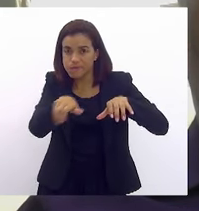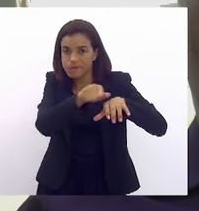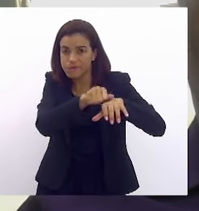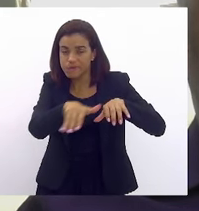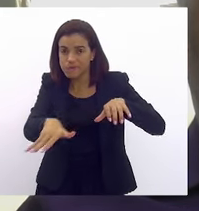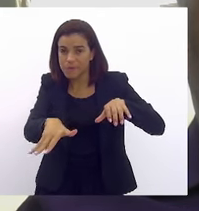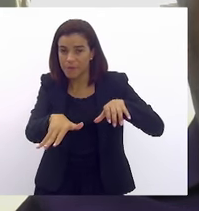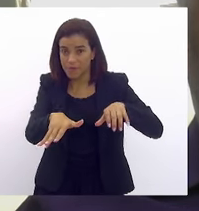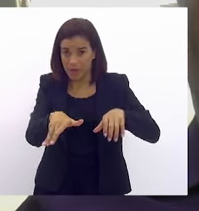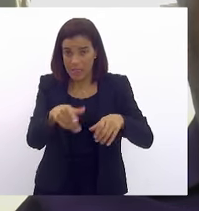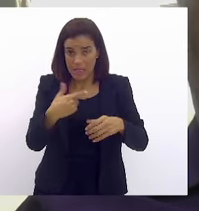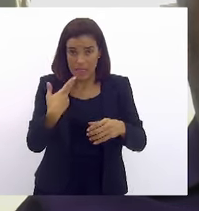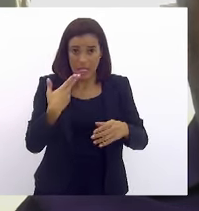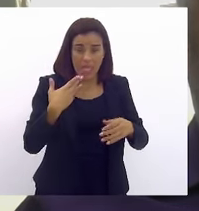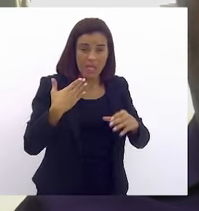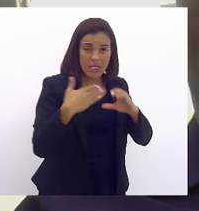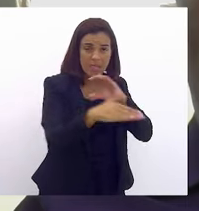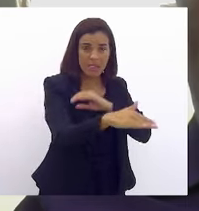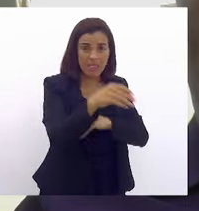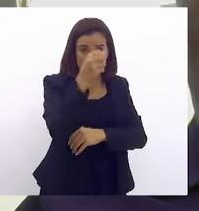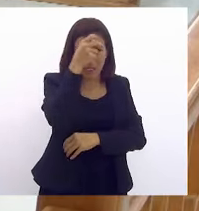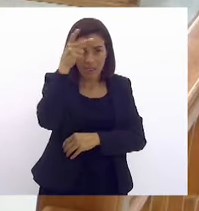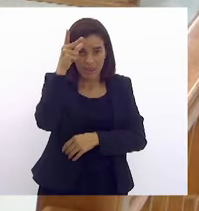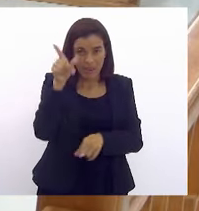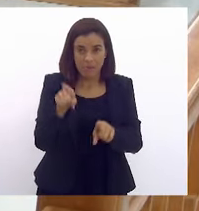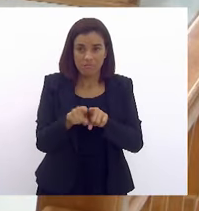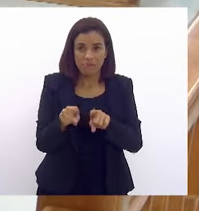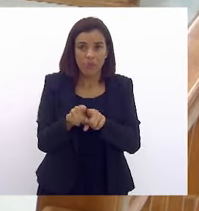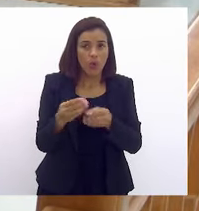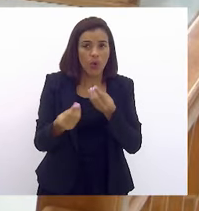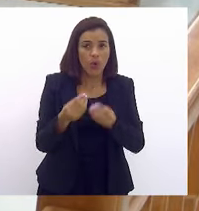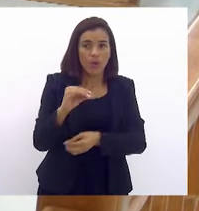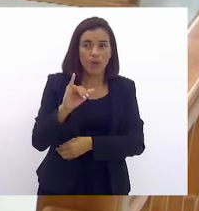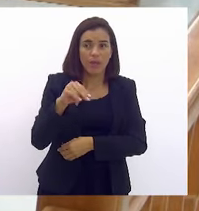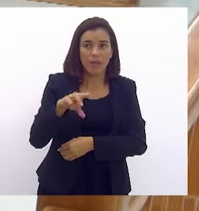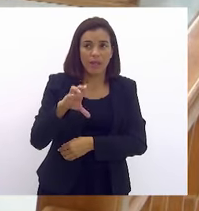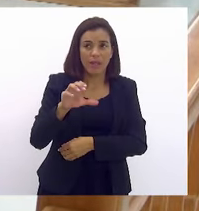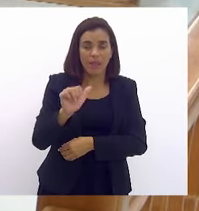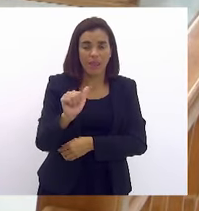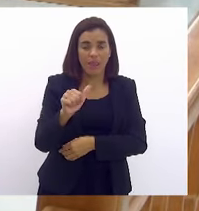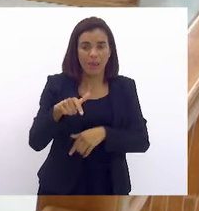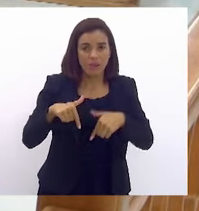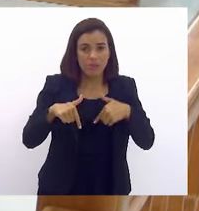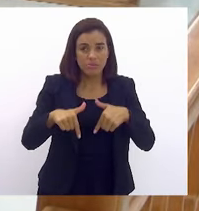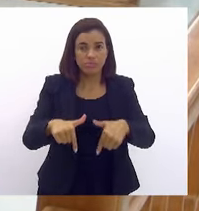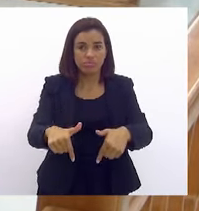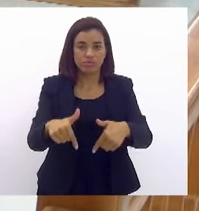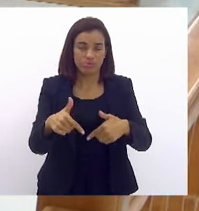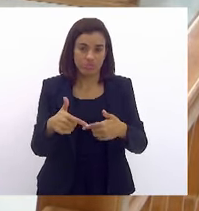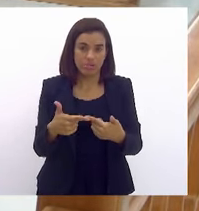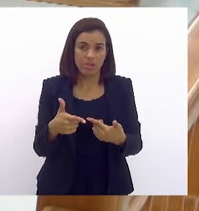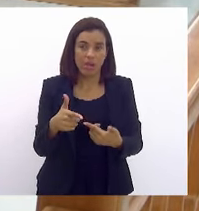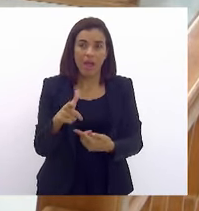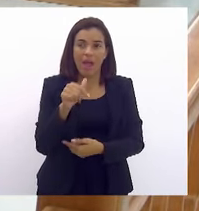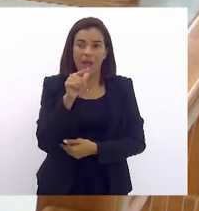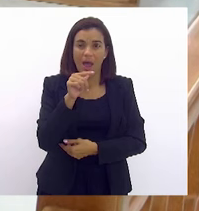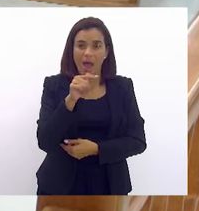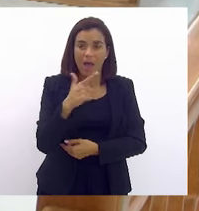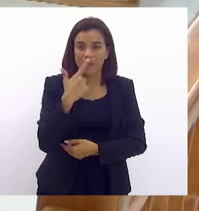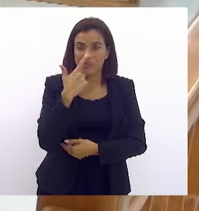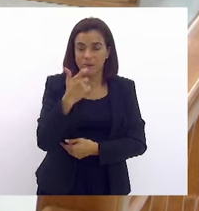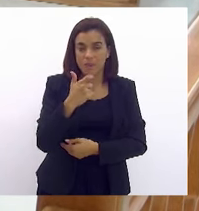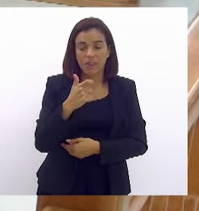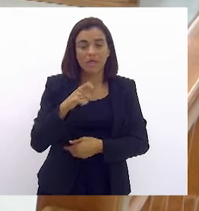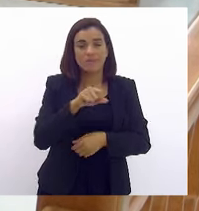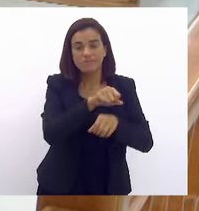também à Prefeitura, enfim, como é que tem sido esse trabalho para mitigar poluição e despejo de esgoto nas lagoas